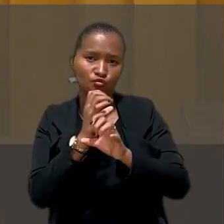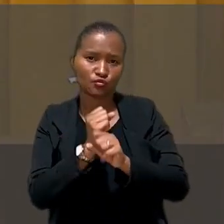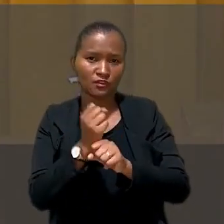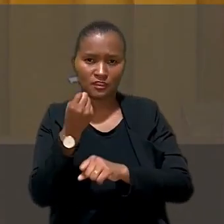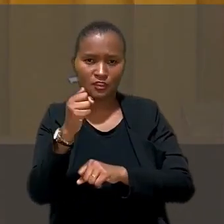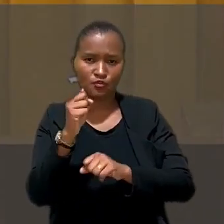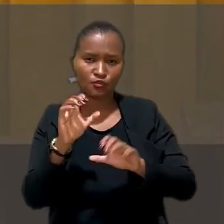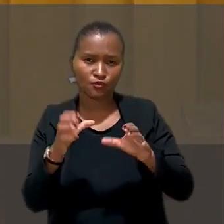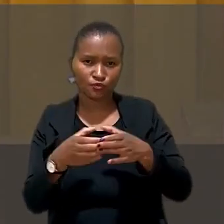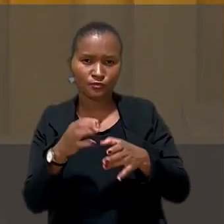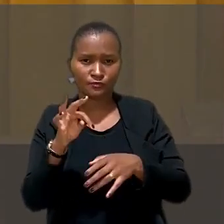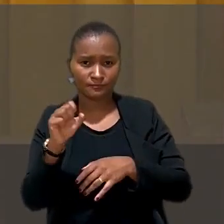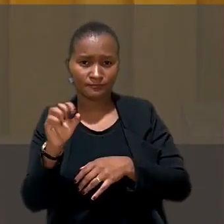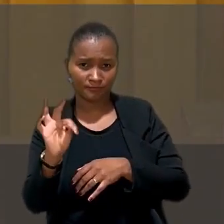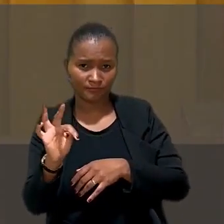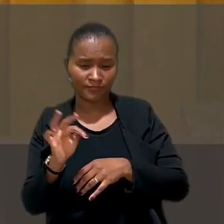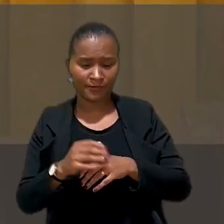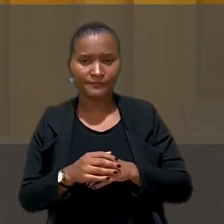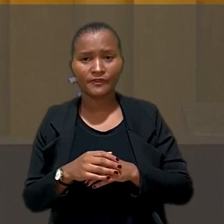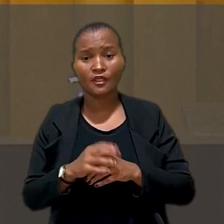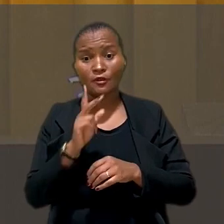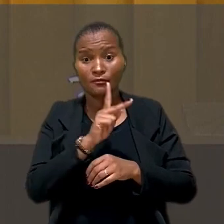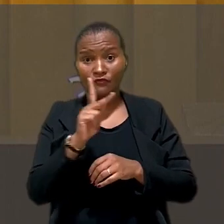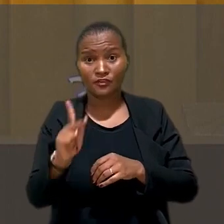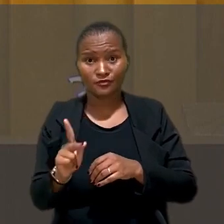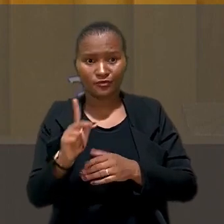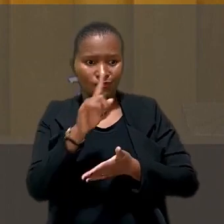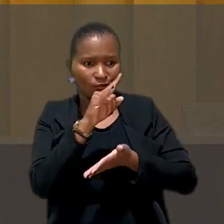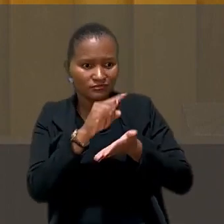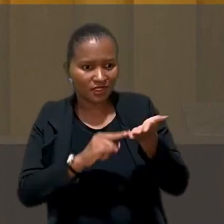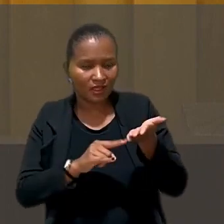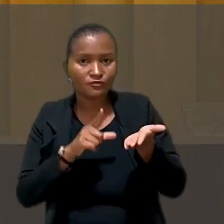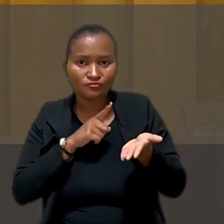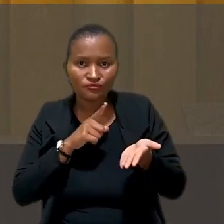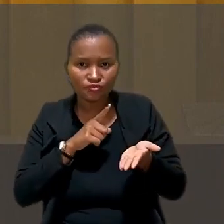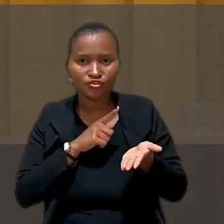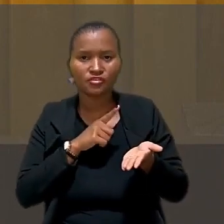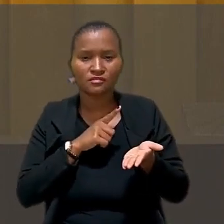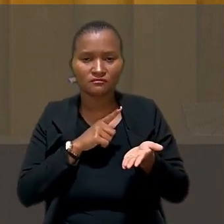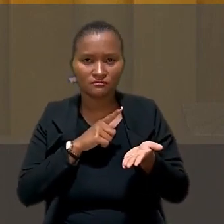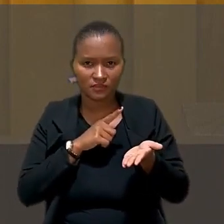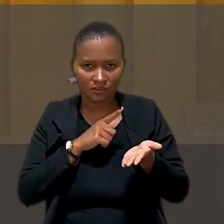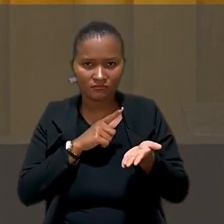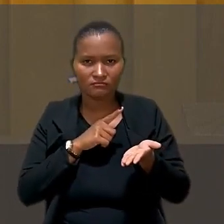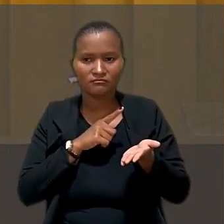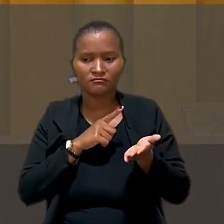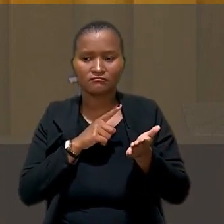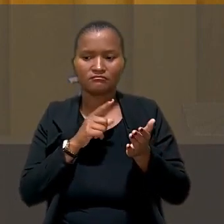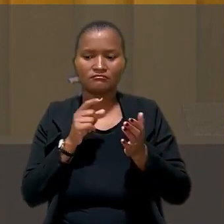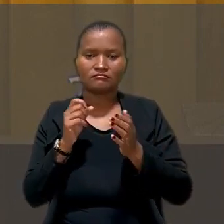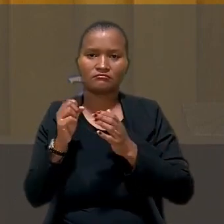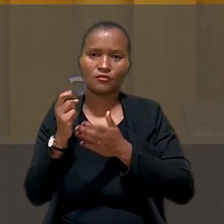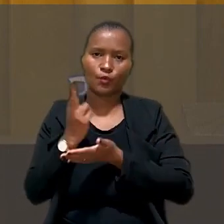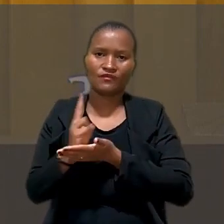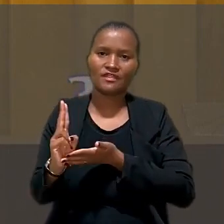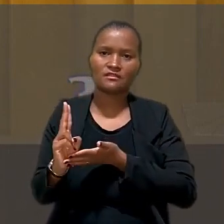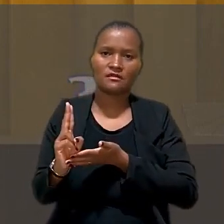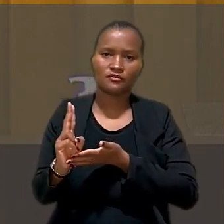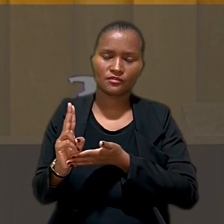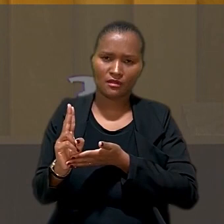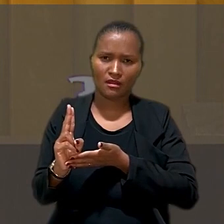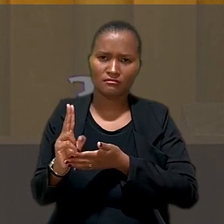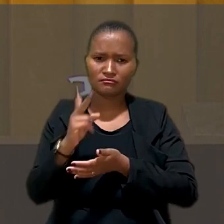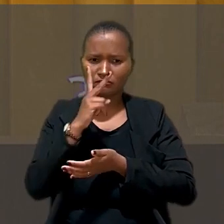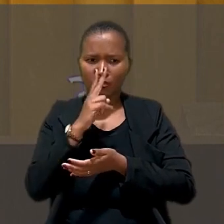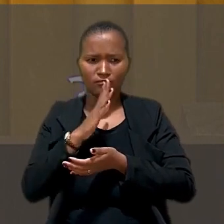TST. Estando o professor comprometido por contrato com o seu empregador e